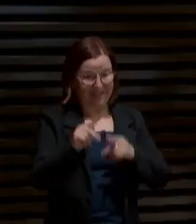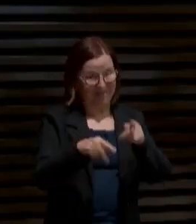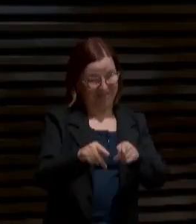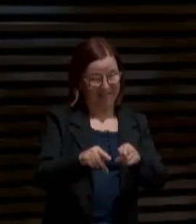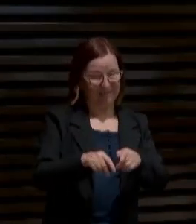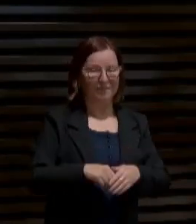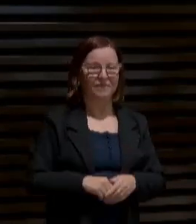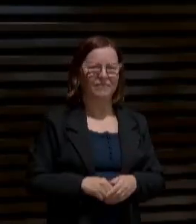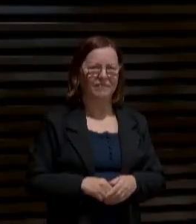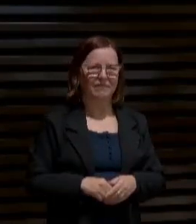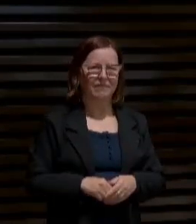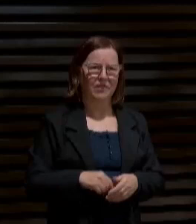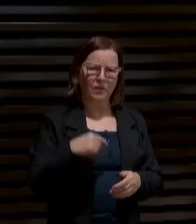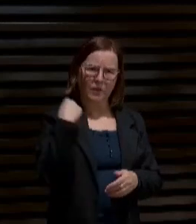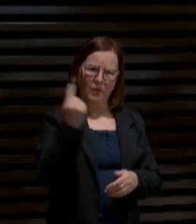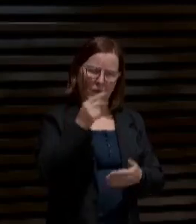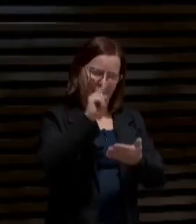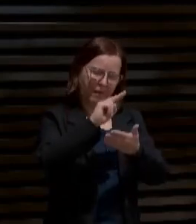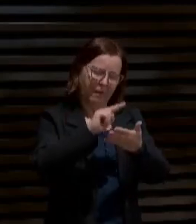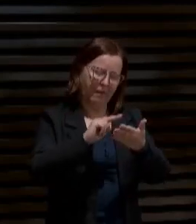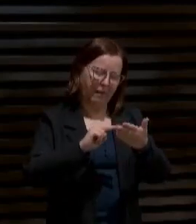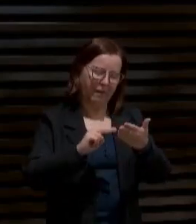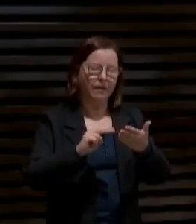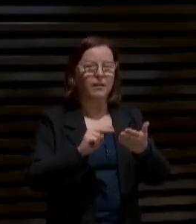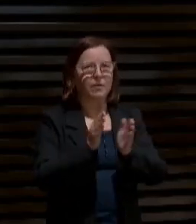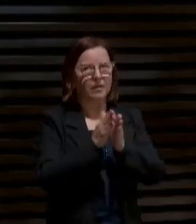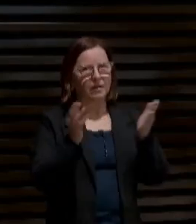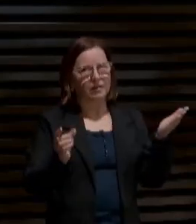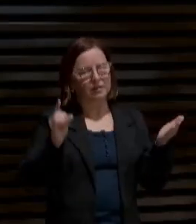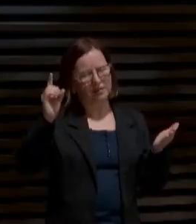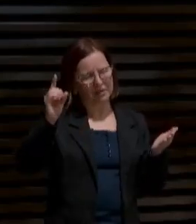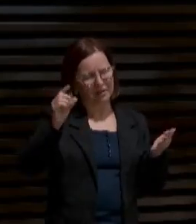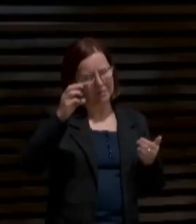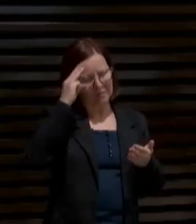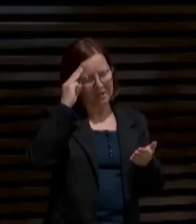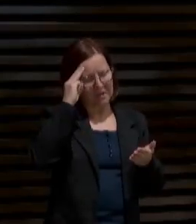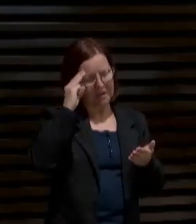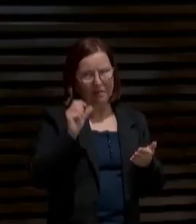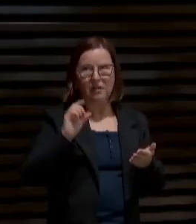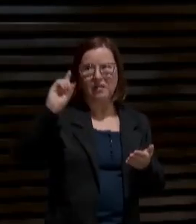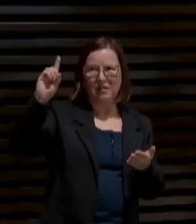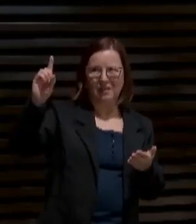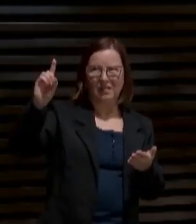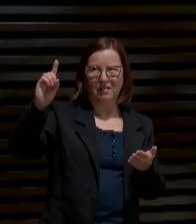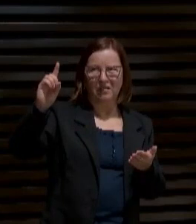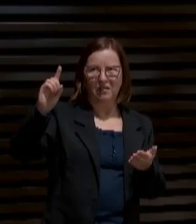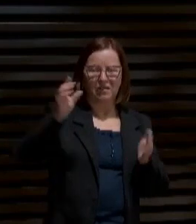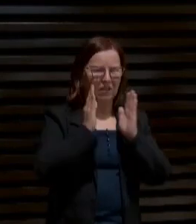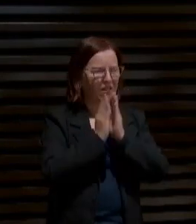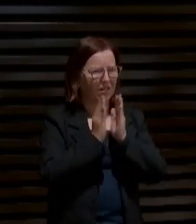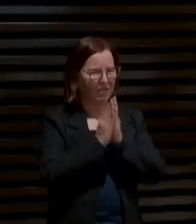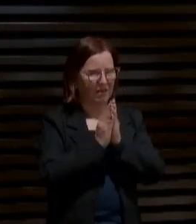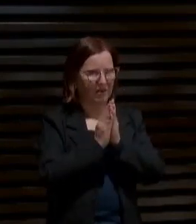dedicado tempo a leitura da palavra a meditação a oração EA comunhão com Santos